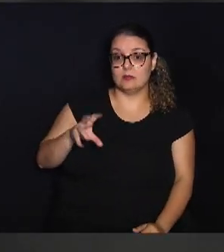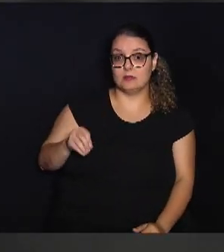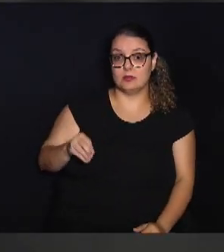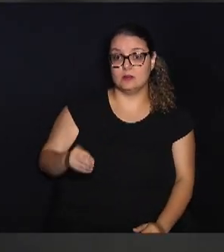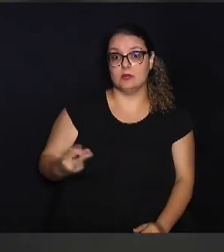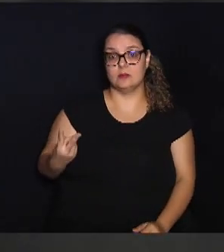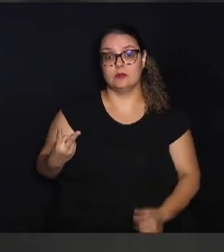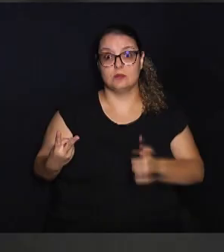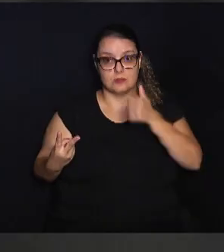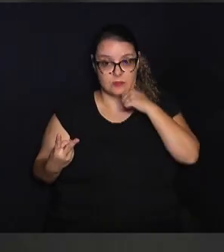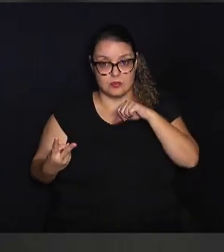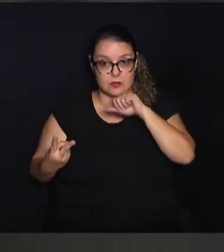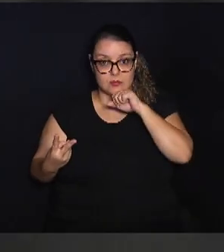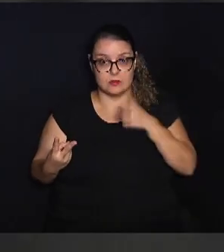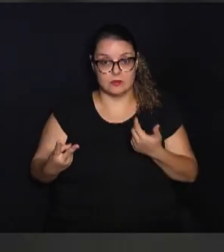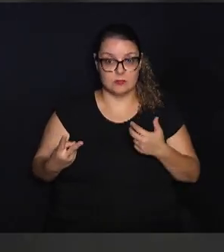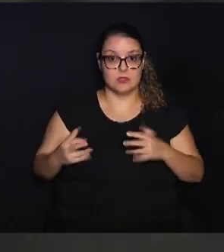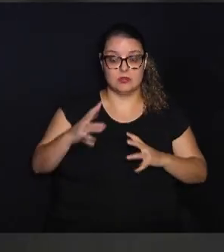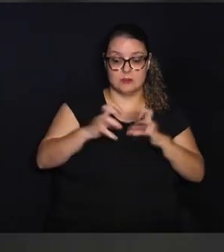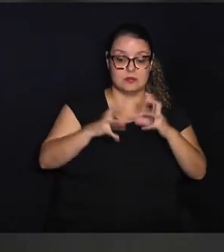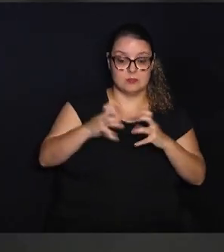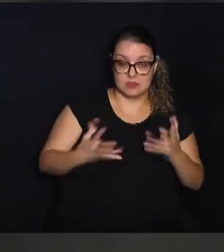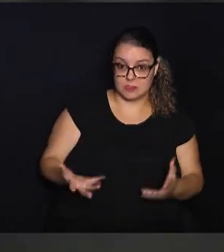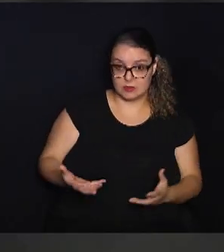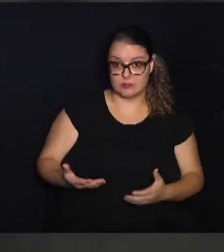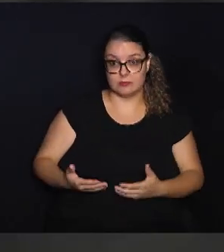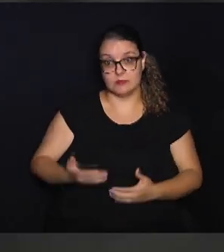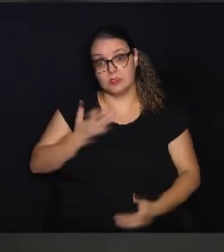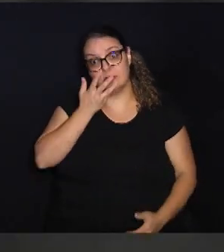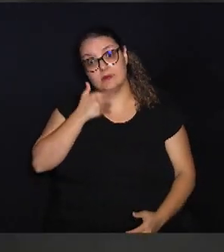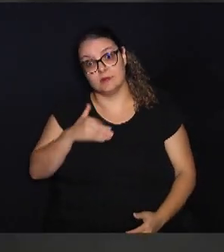por uma criança, vão cortar a criança no meio, dar metade para cada uma.